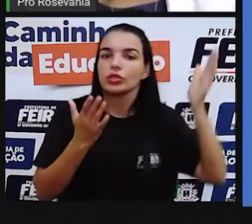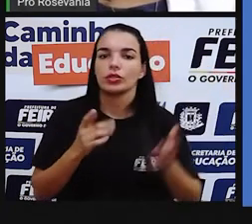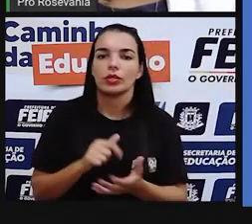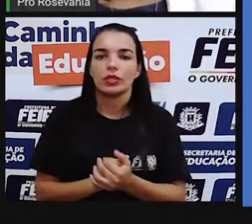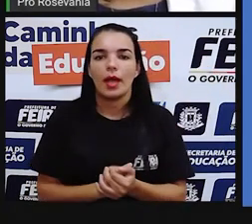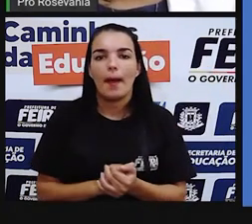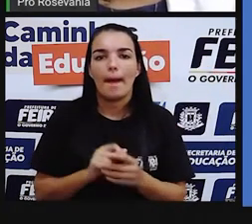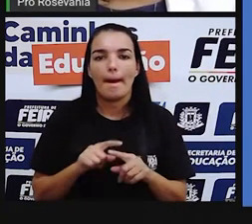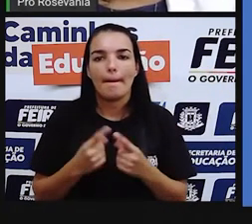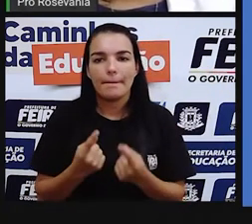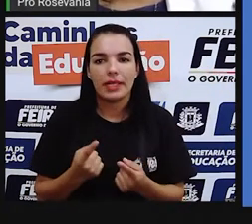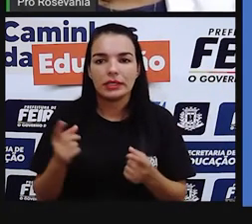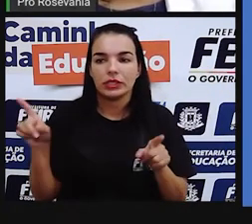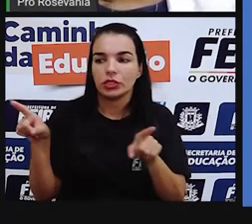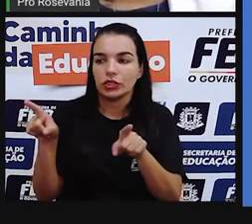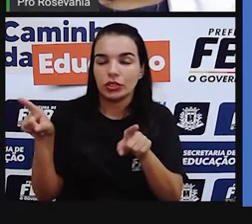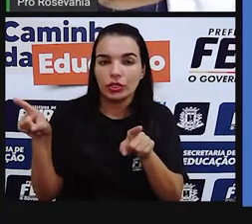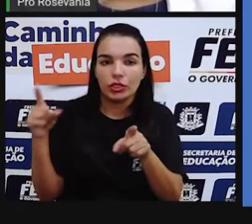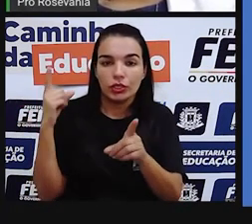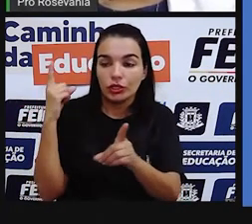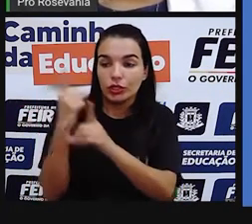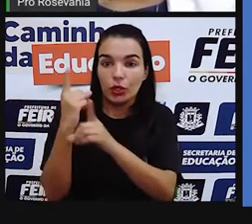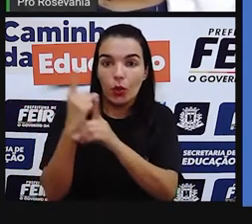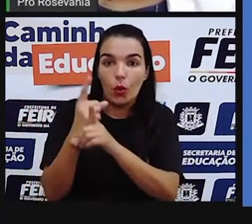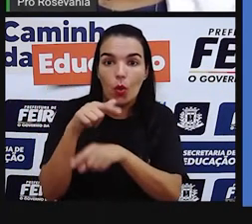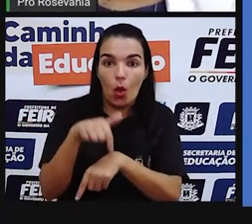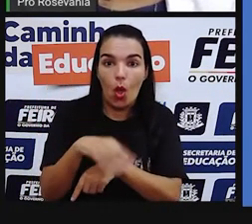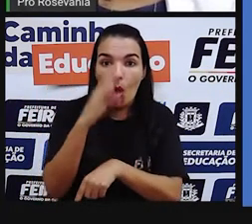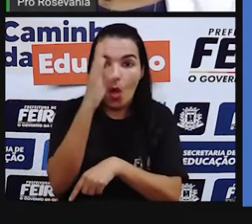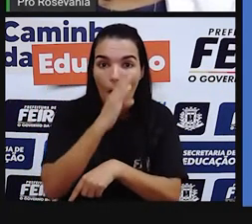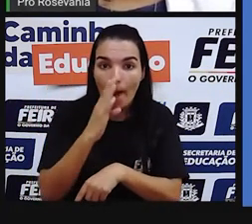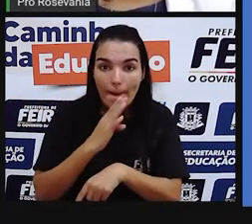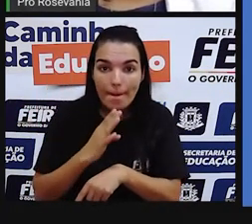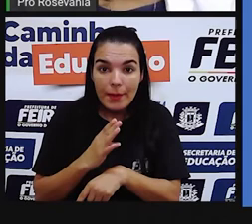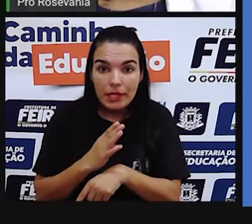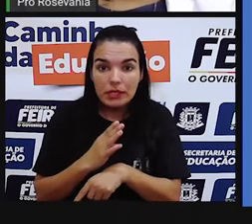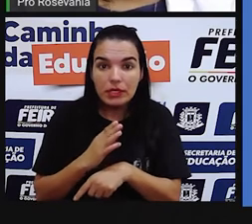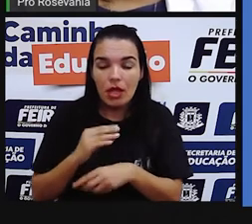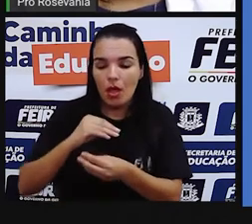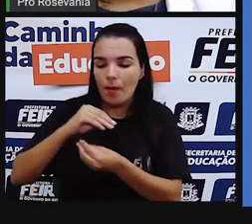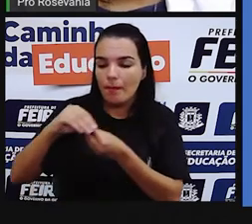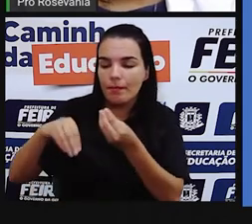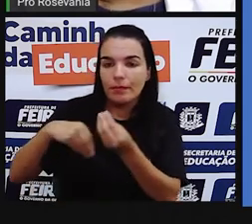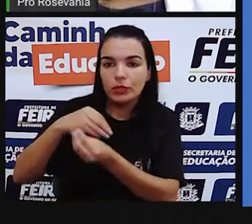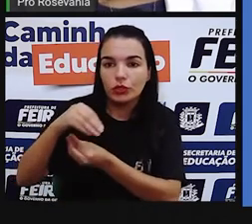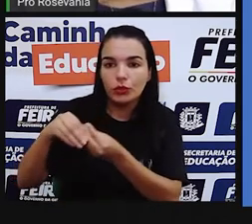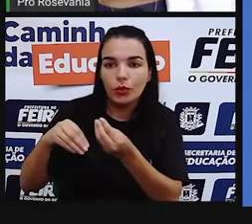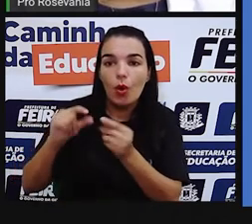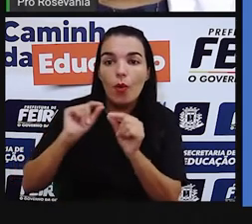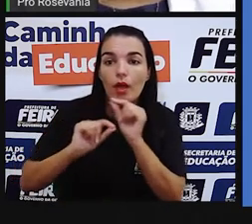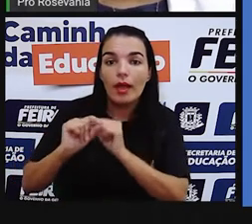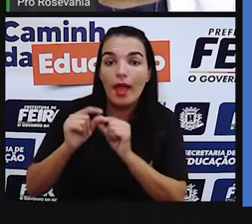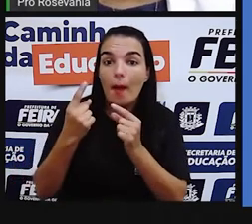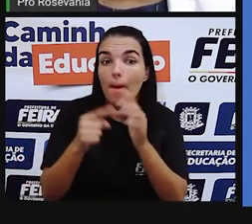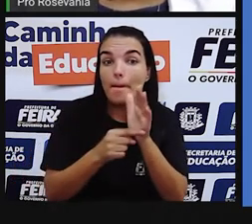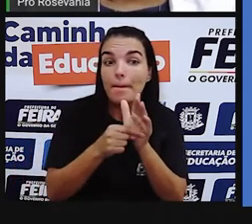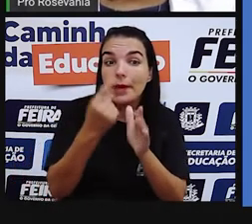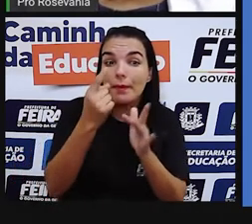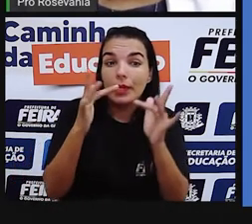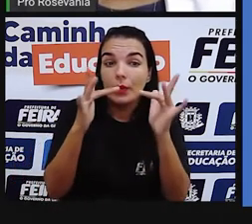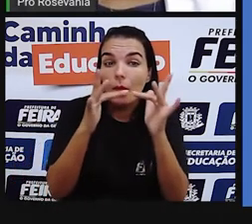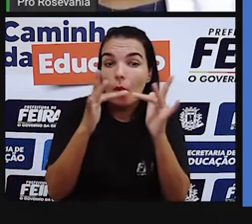né, várias construções e tudo, e aí foi se misturando. O primeiro contato que a gente diz, né,